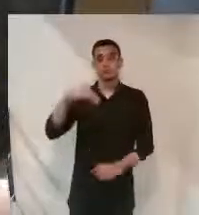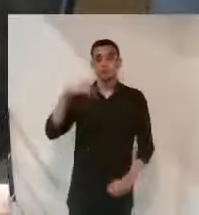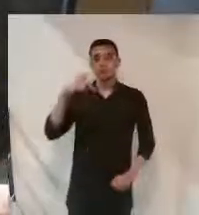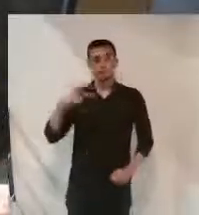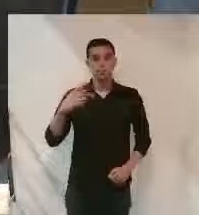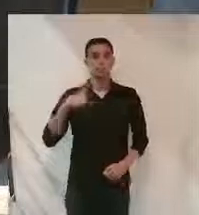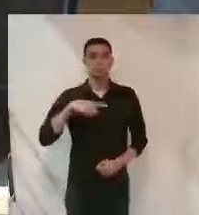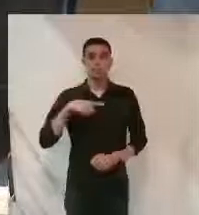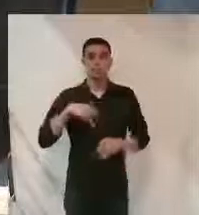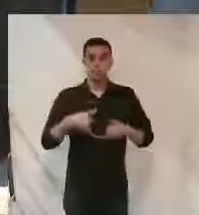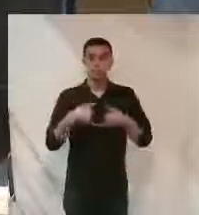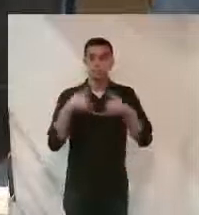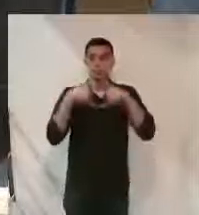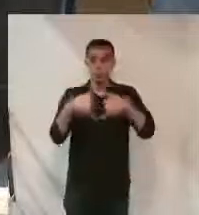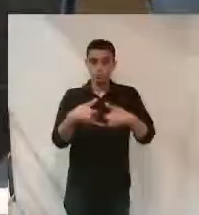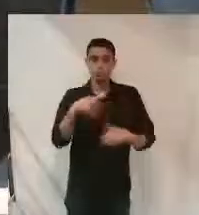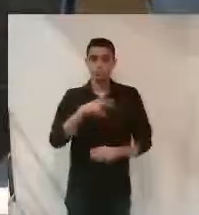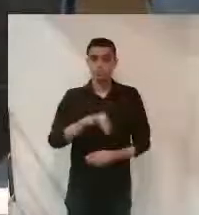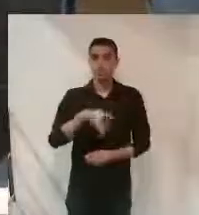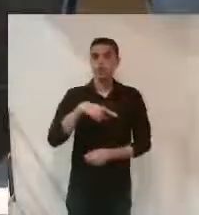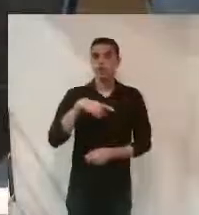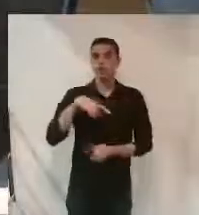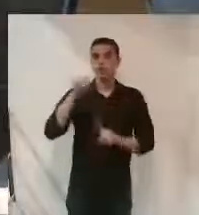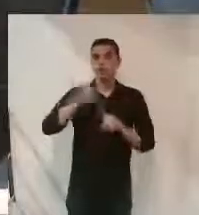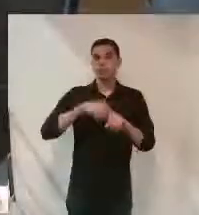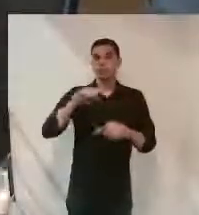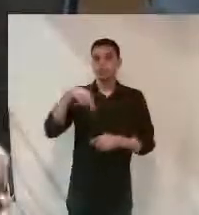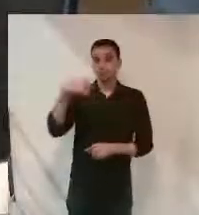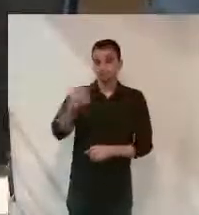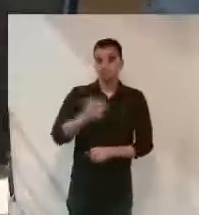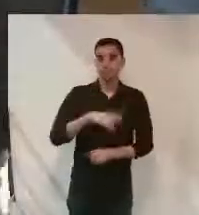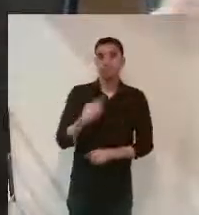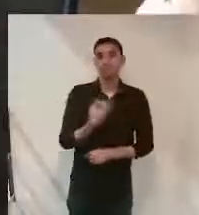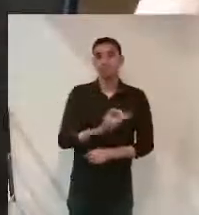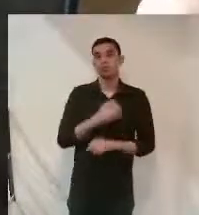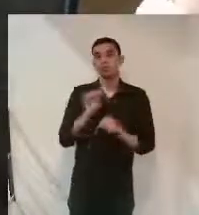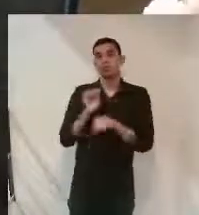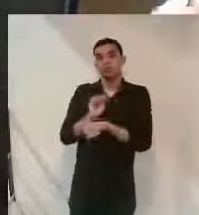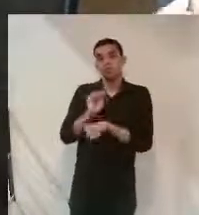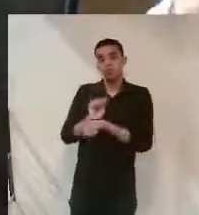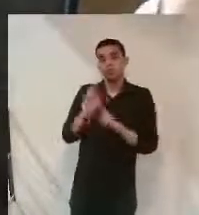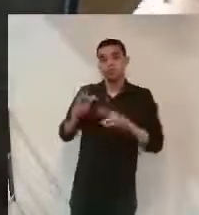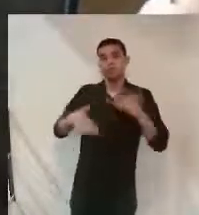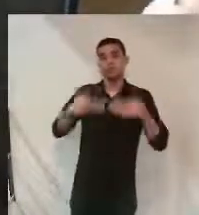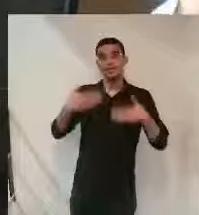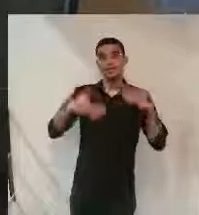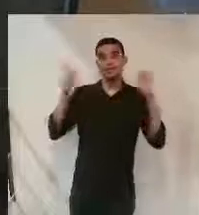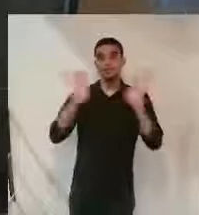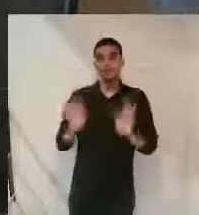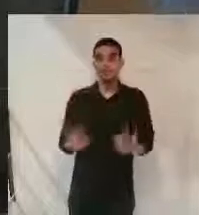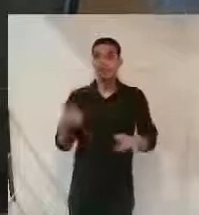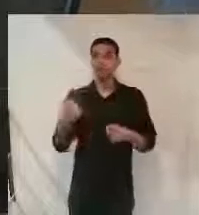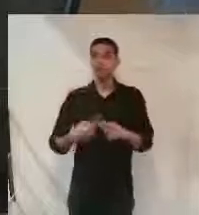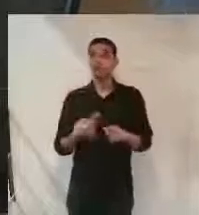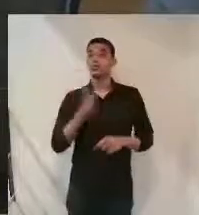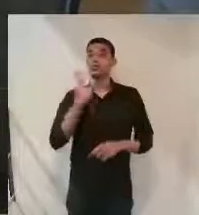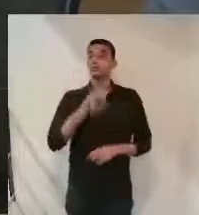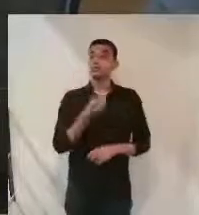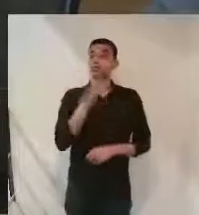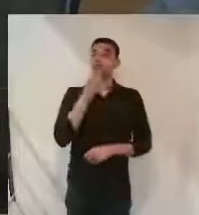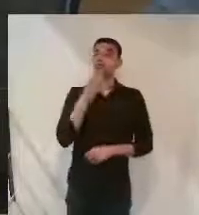Conselho Nacional, vai ser no próximo mês. Estamos muito felizes já pela